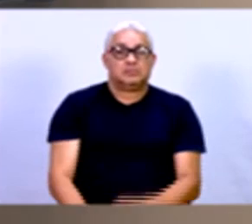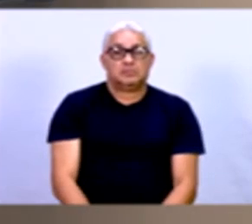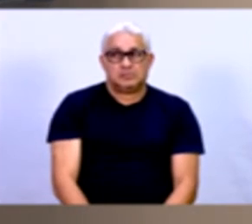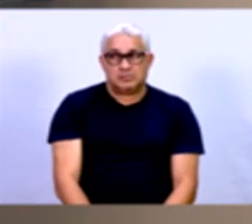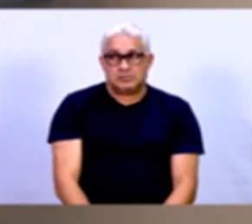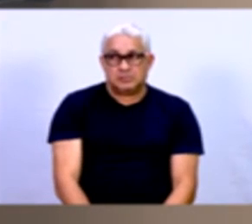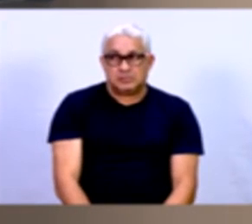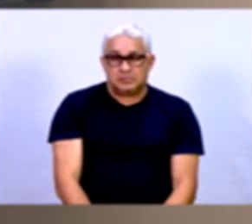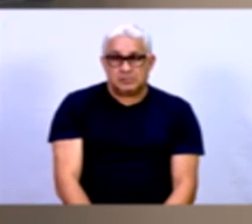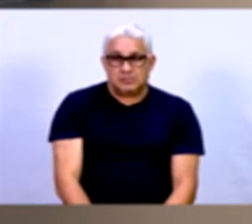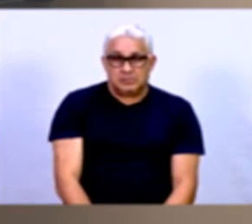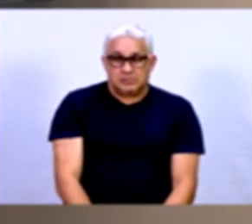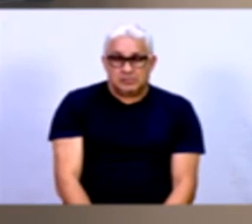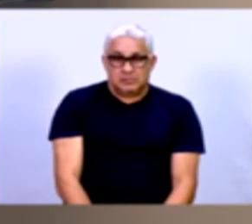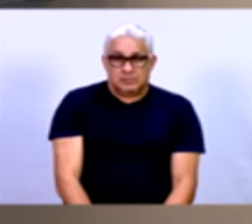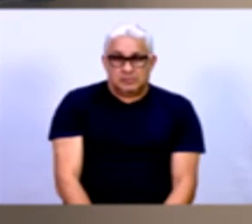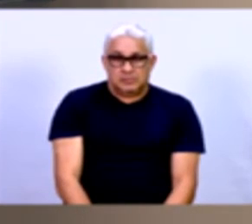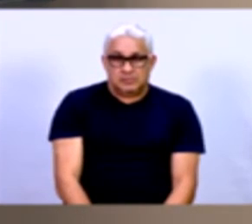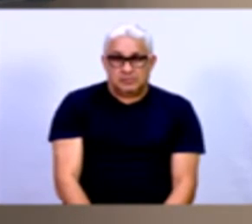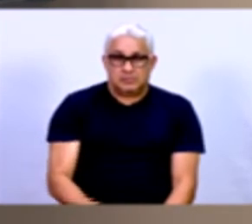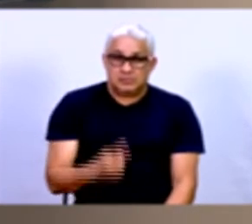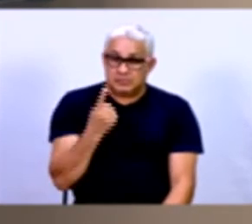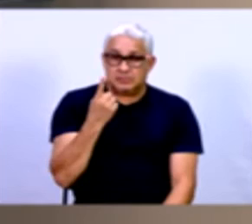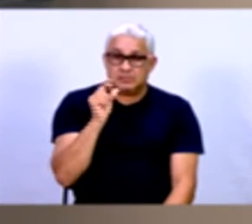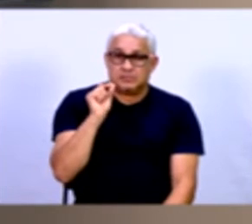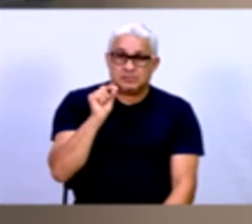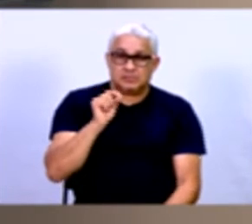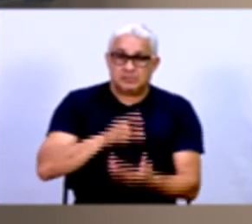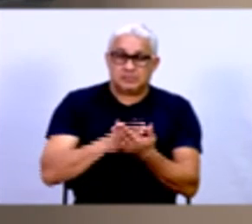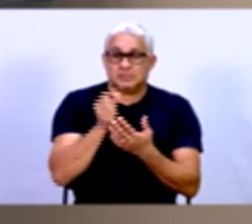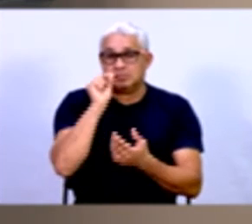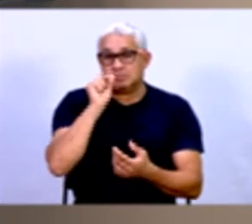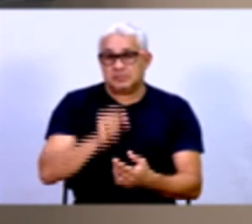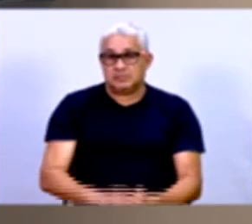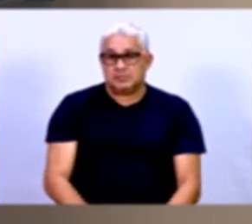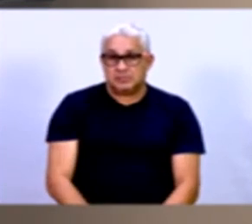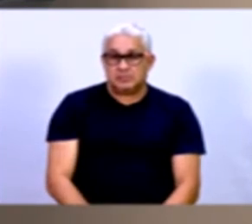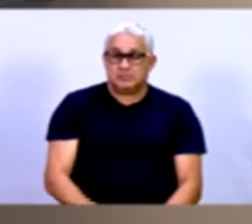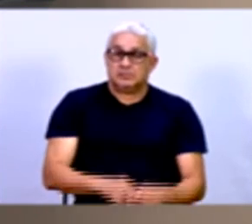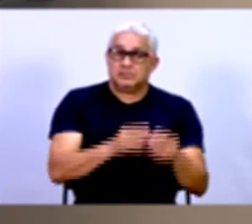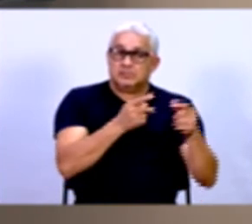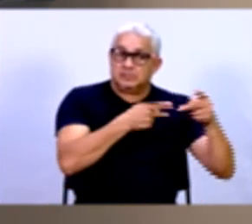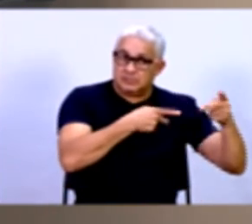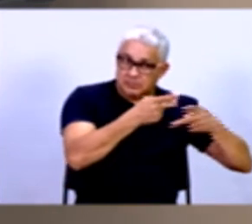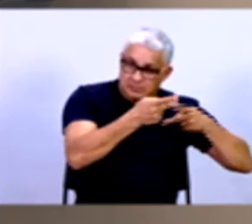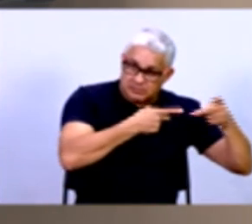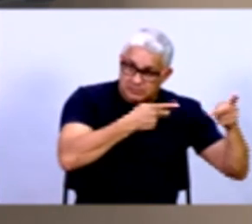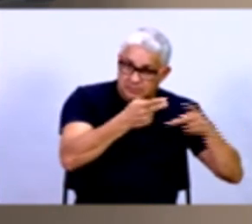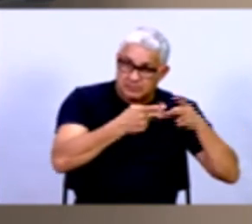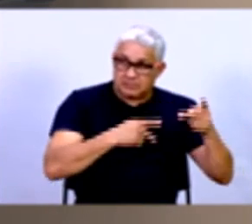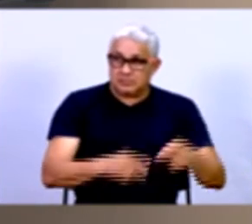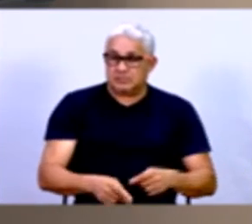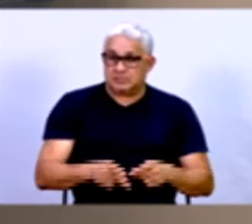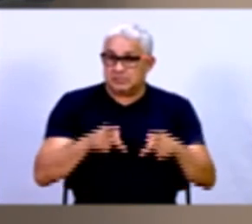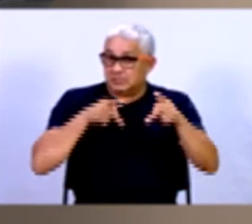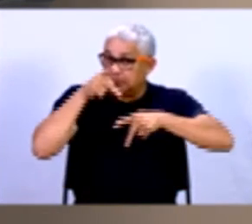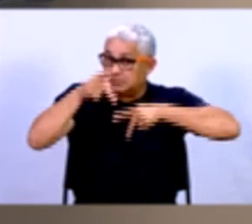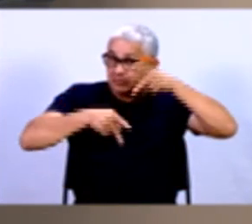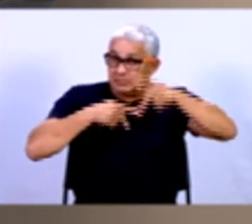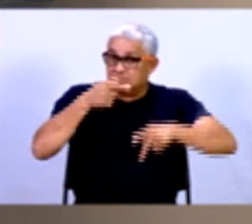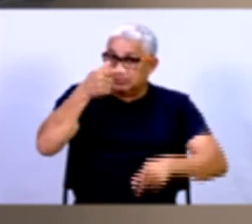nada menos está falando que porcentagem. É a única coisa que a gente interpretou aqui, ó. Durante o planejamento, a nossa população aqui